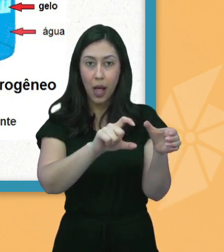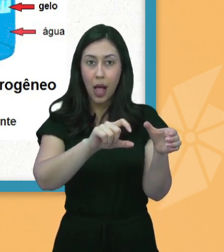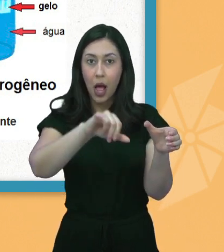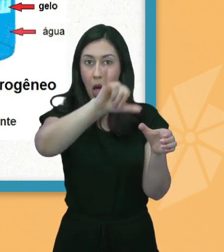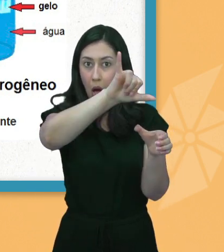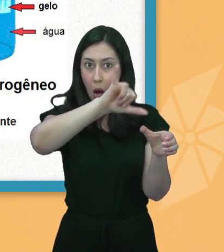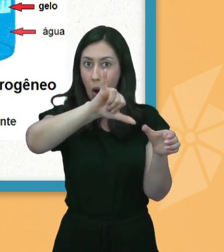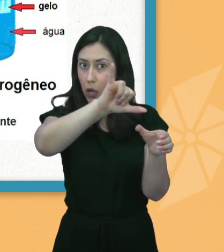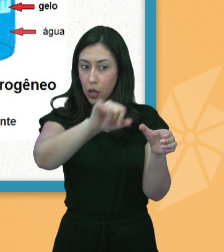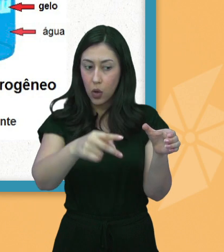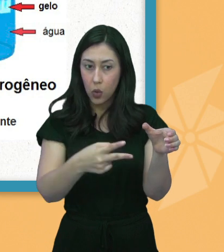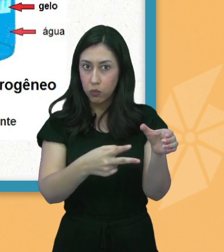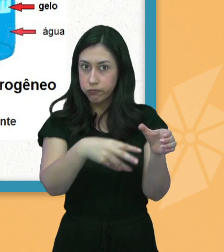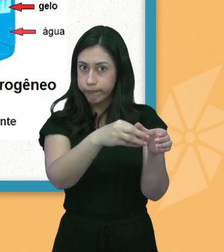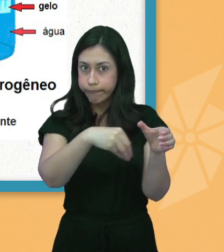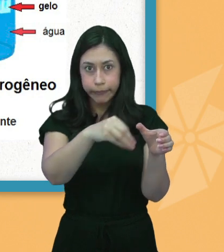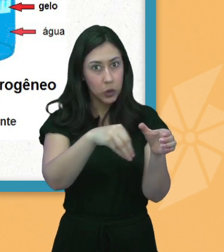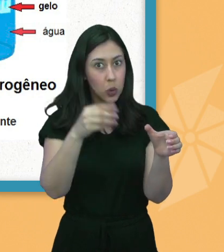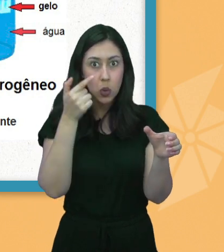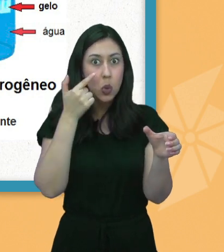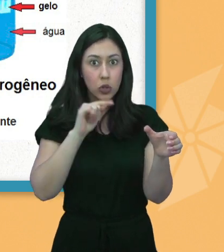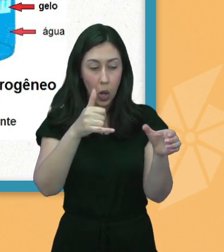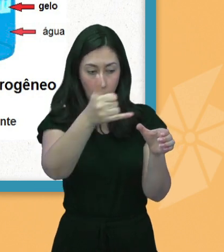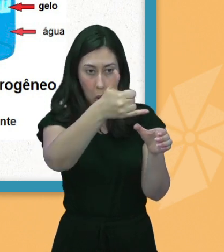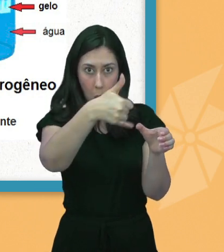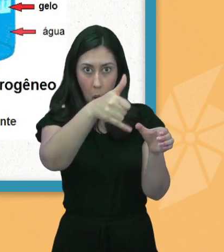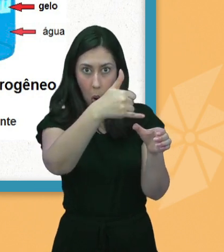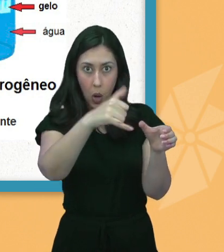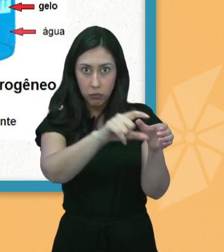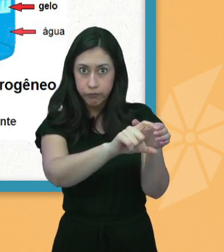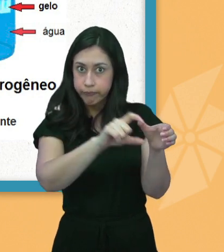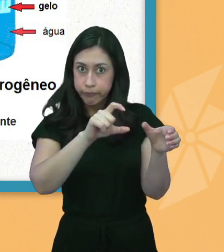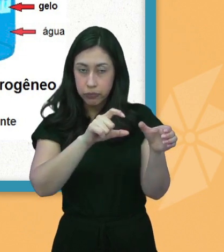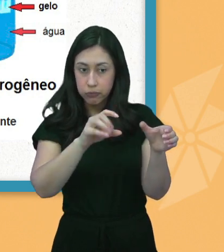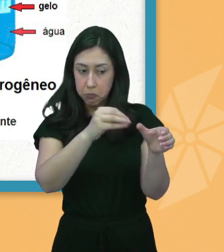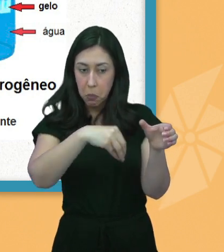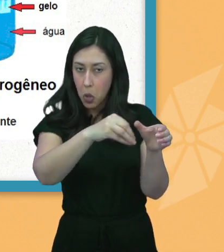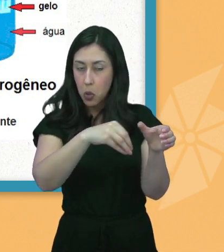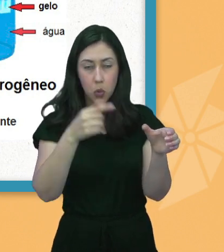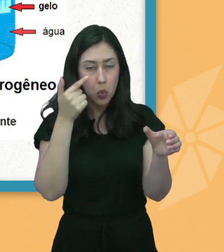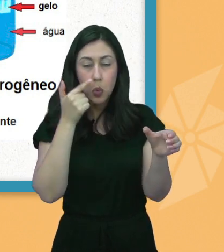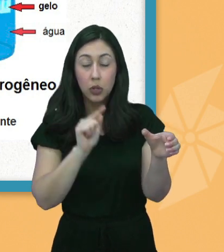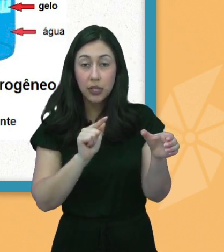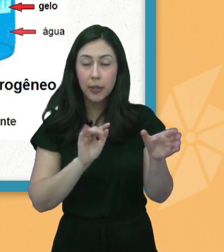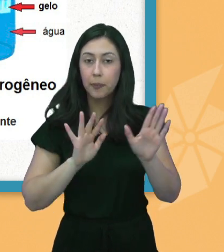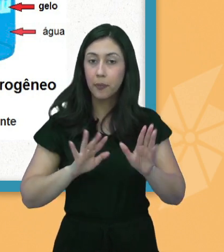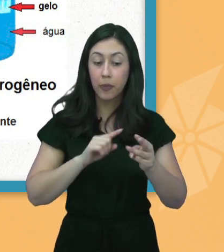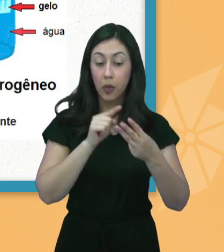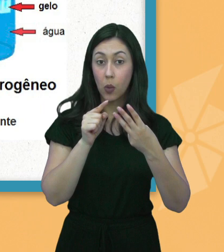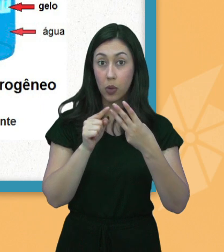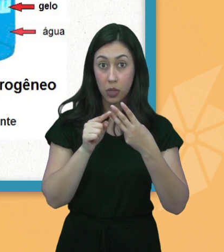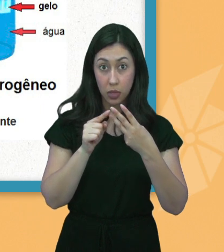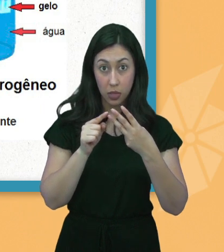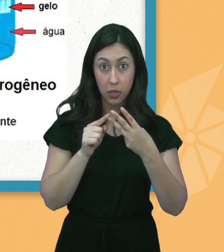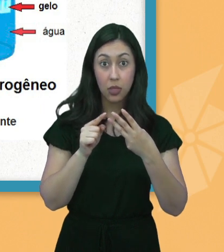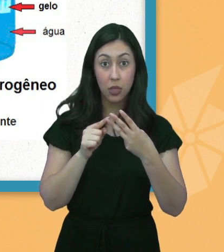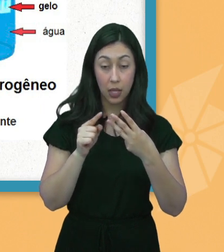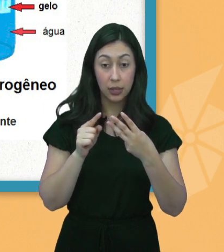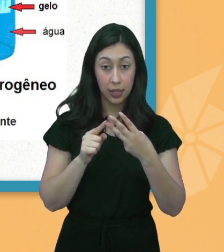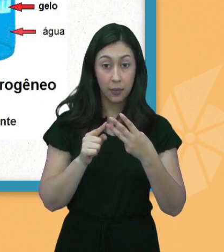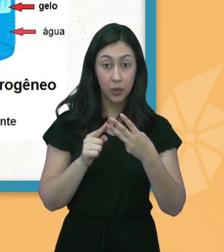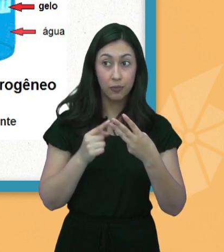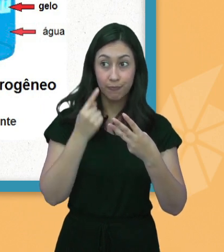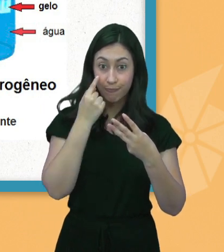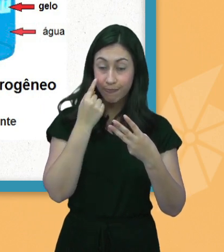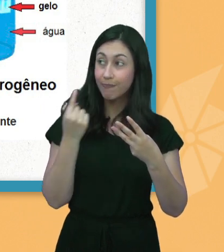não se misturam, na qual eles vão ter 2 componentes e 2 fases. Já o sistema 3, que foi também do